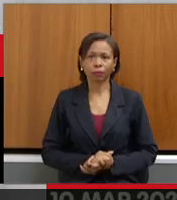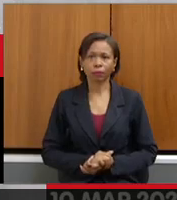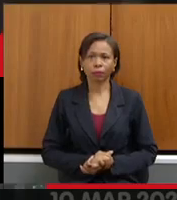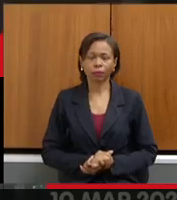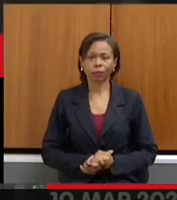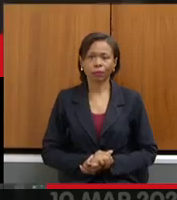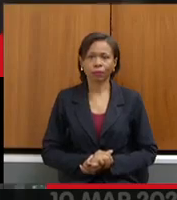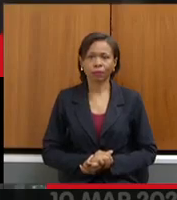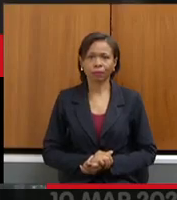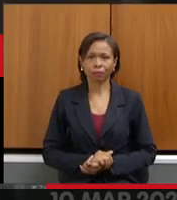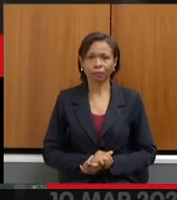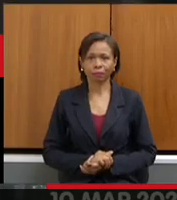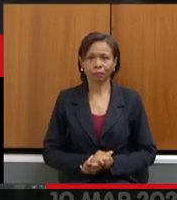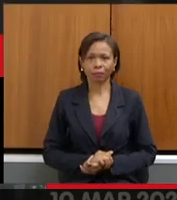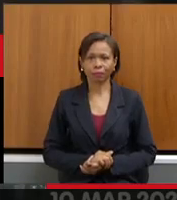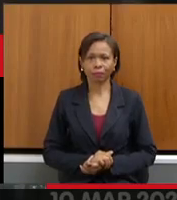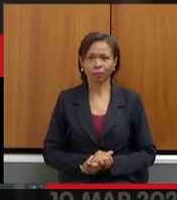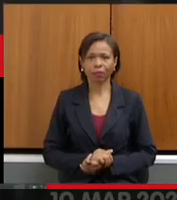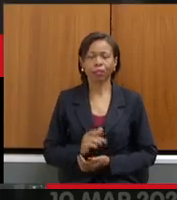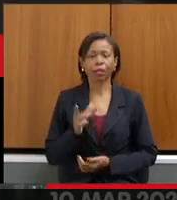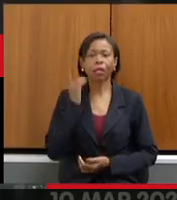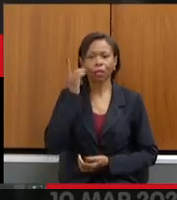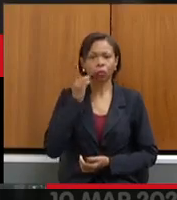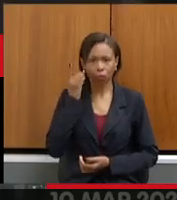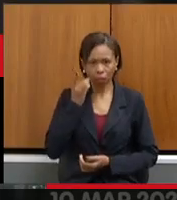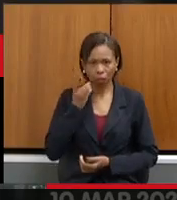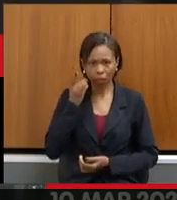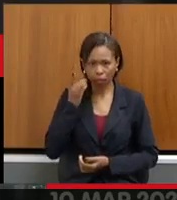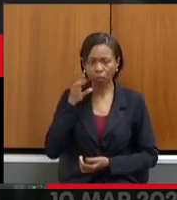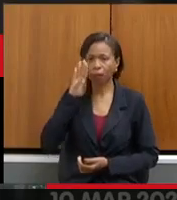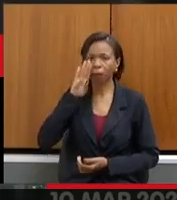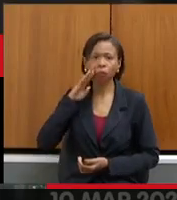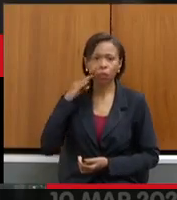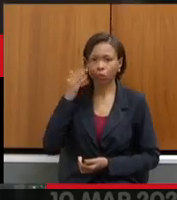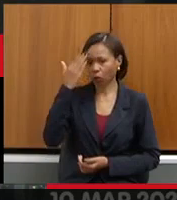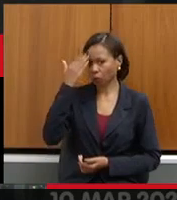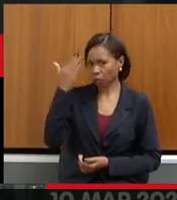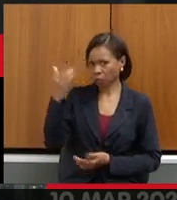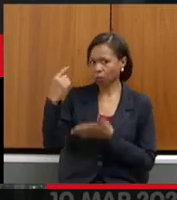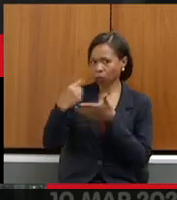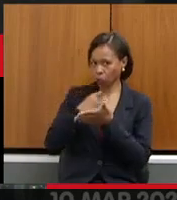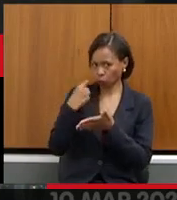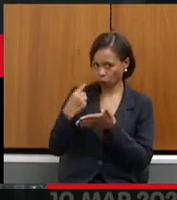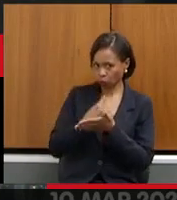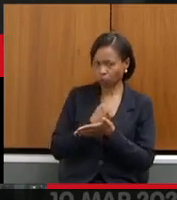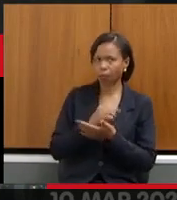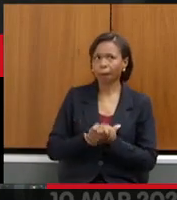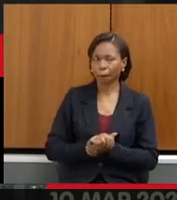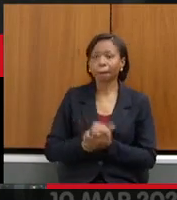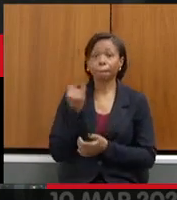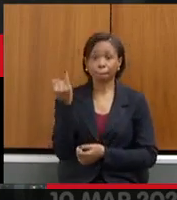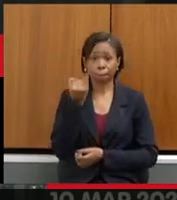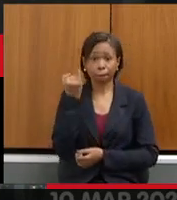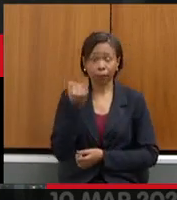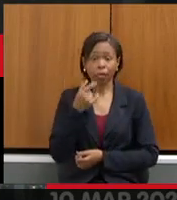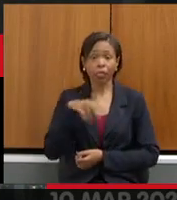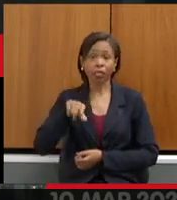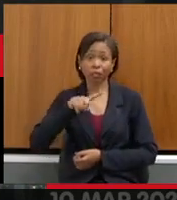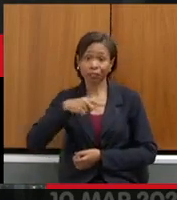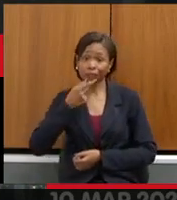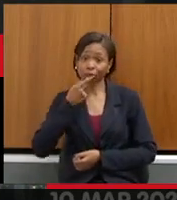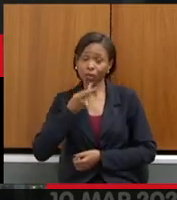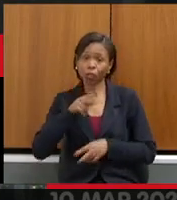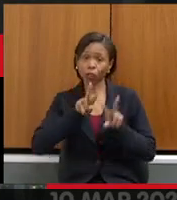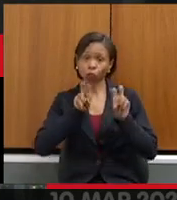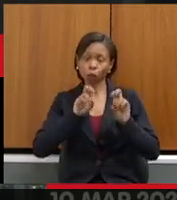A Beatriz é deputada Beatriz obrigado pela pergunta eu acho muito importante quando nós falamos de atividades